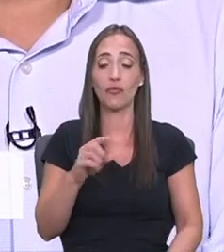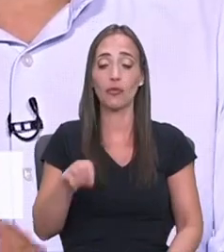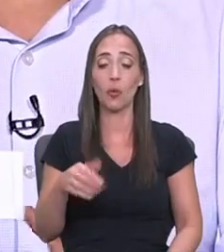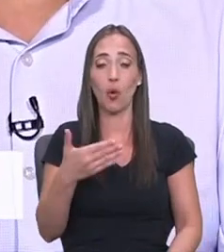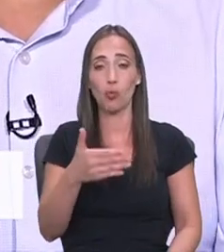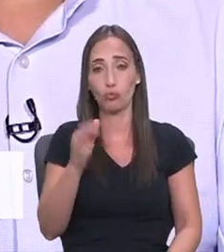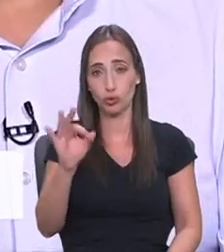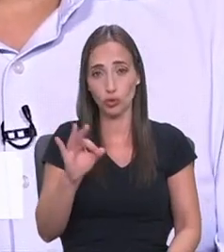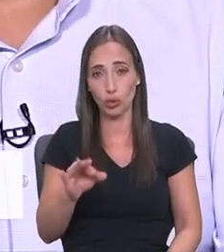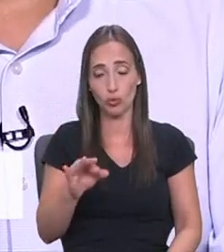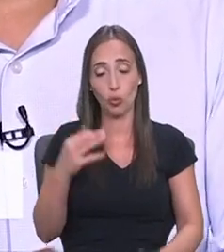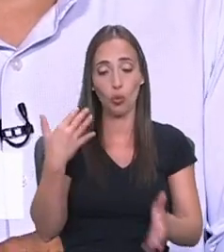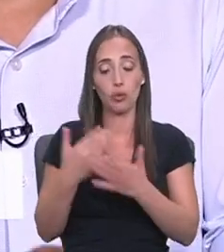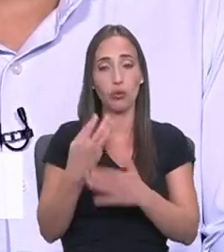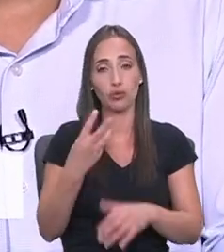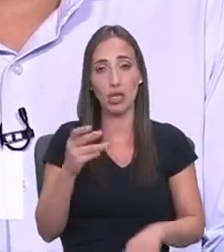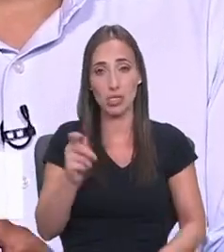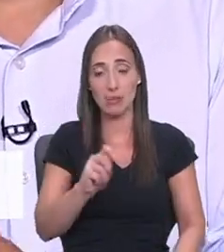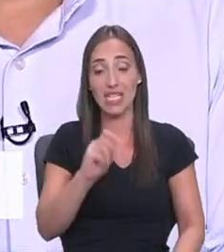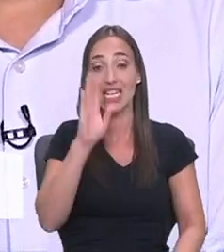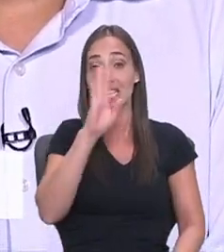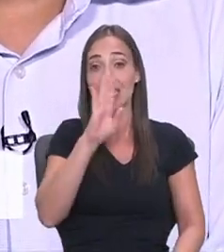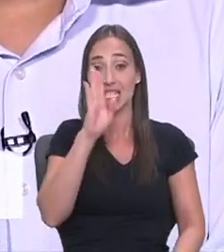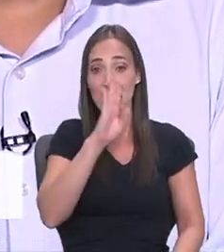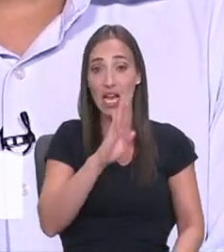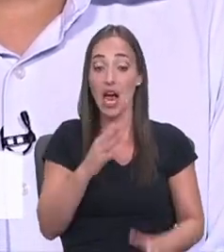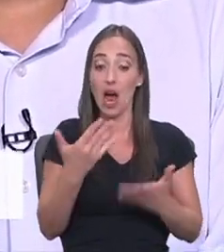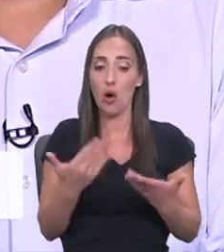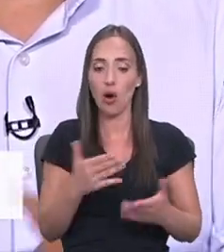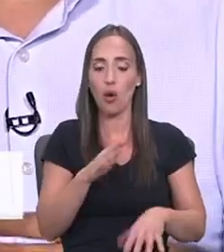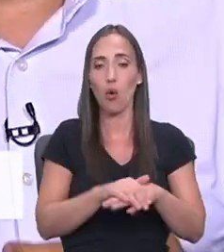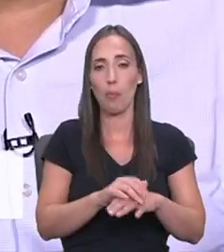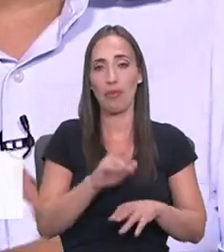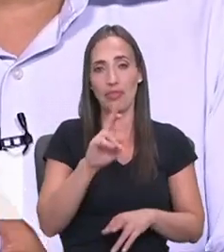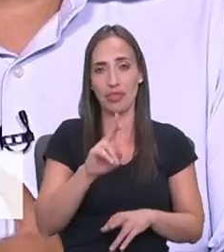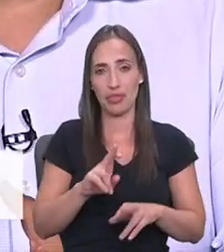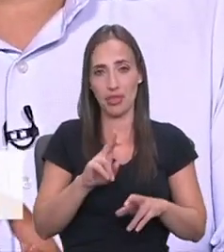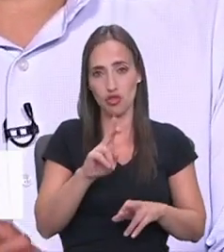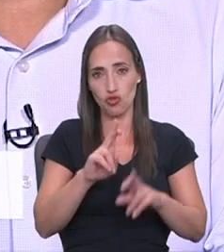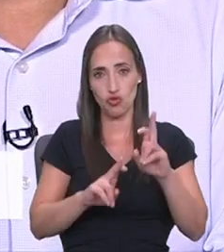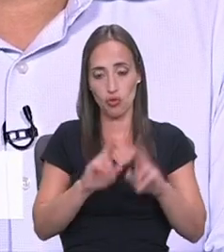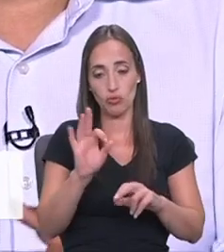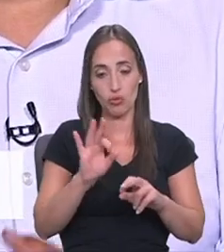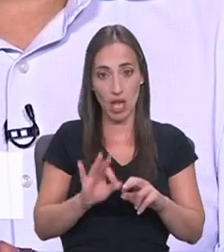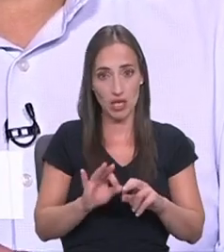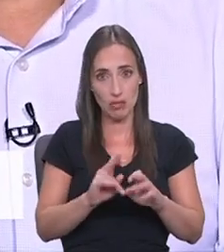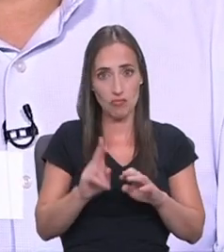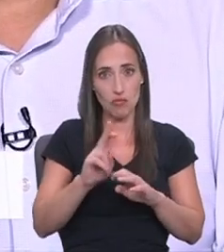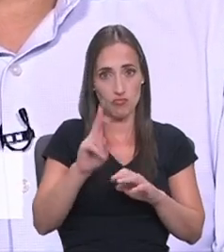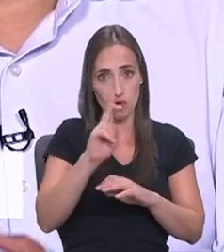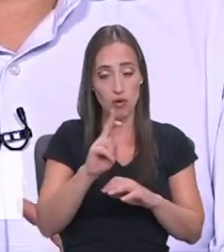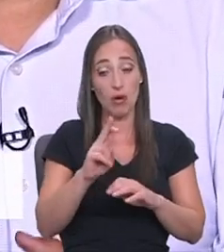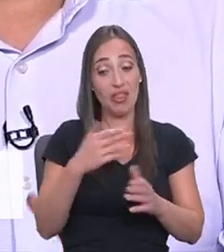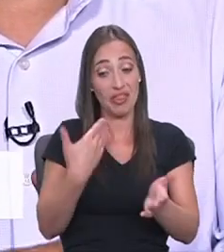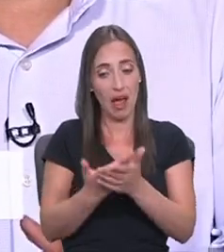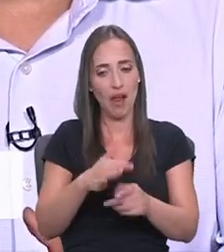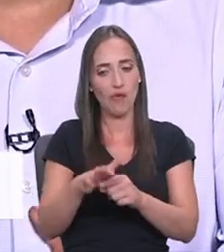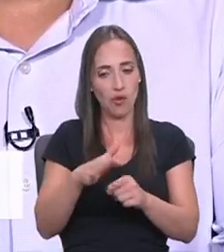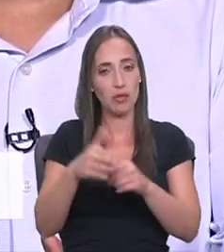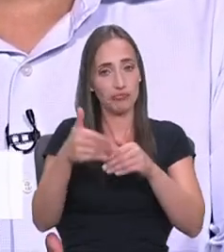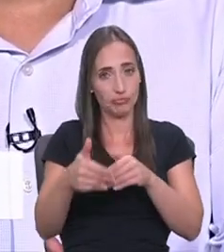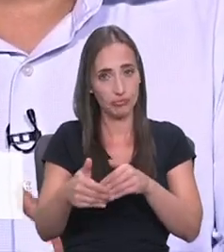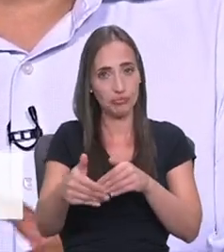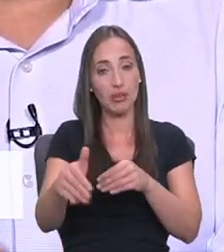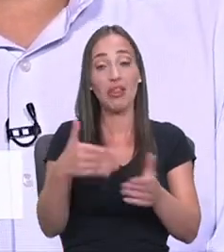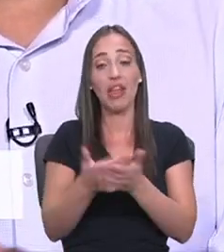trimestre se estes efeitos restritivos da subida das taxas de juro se manifestarem na sua Plenitude daqui para a frente e isso levar a